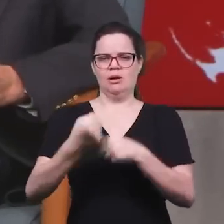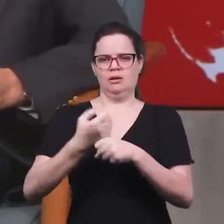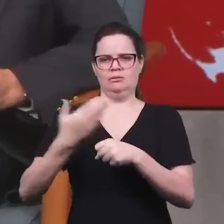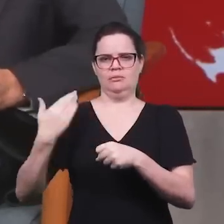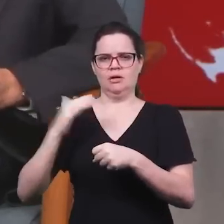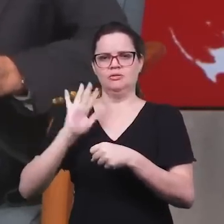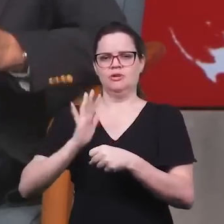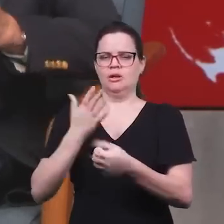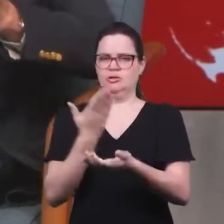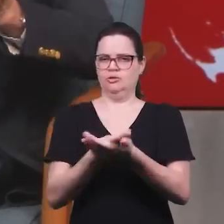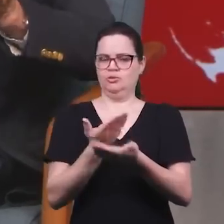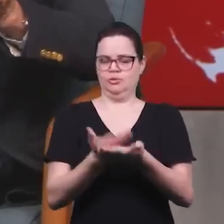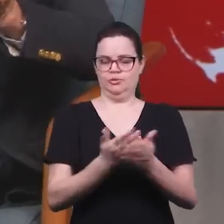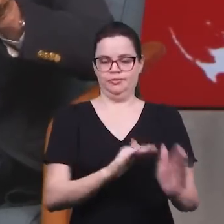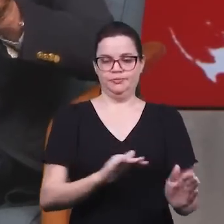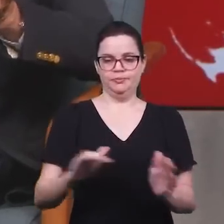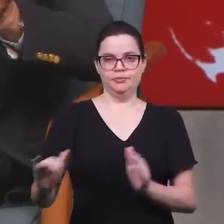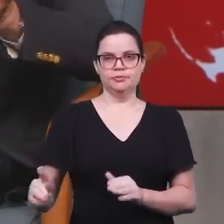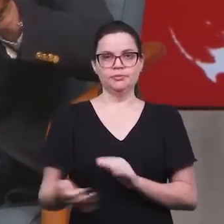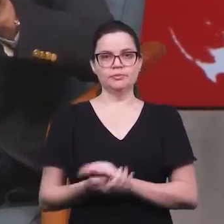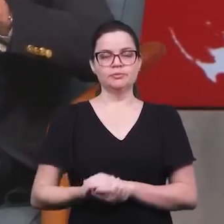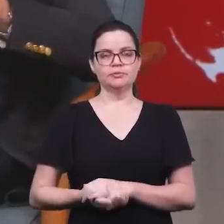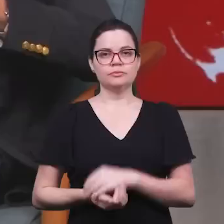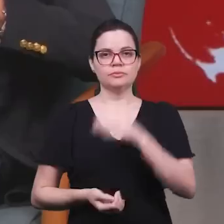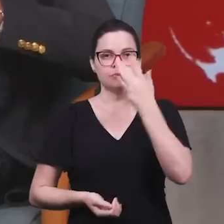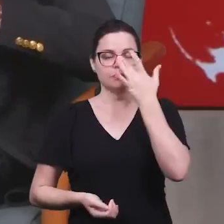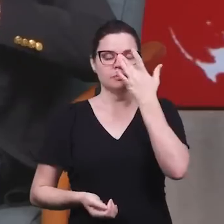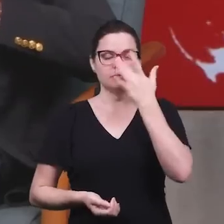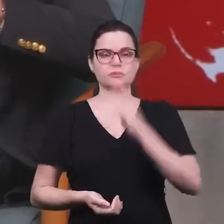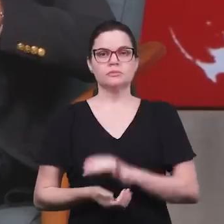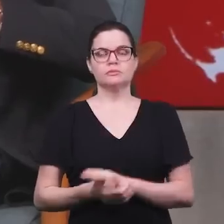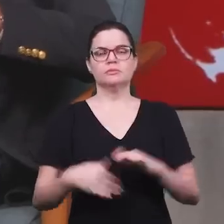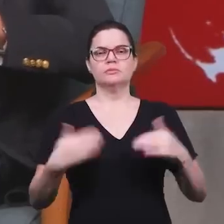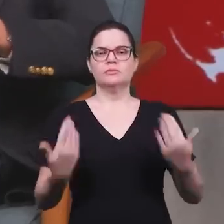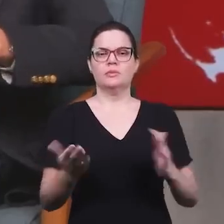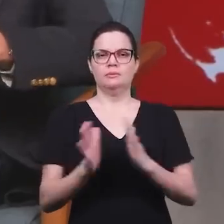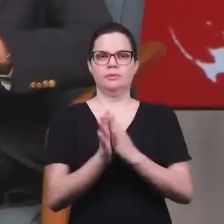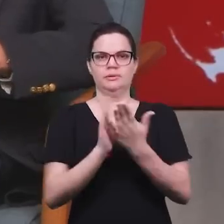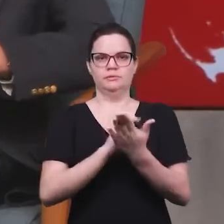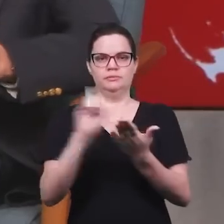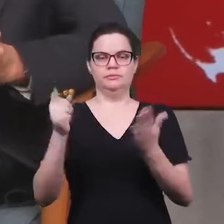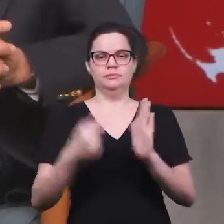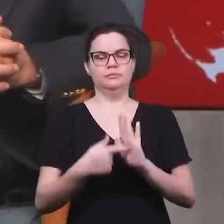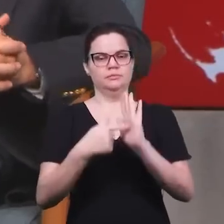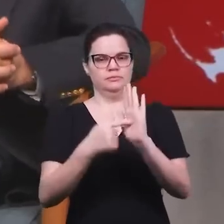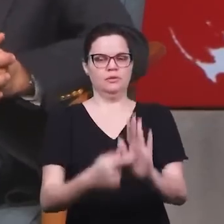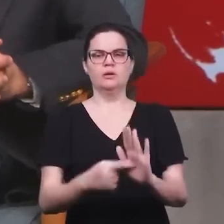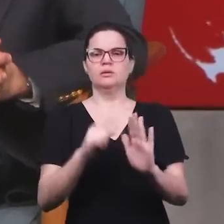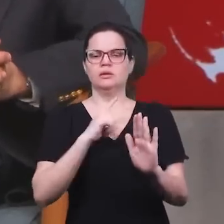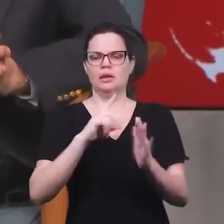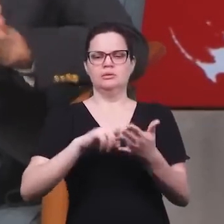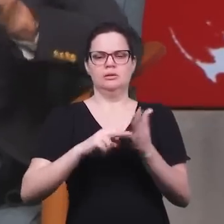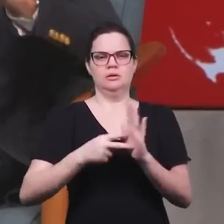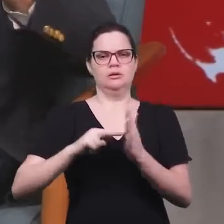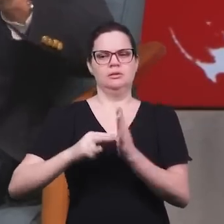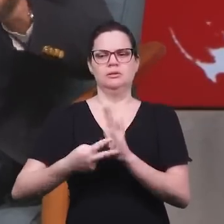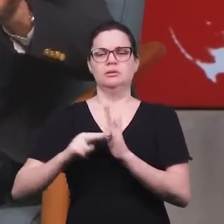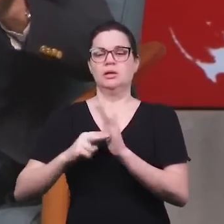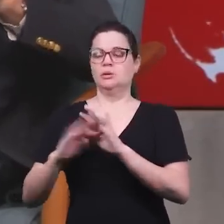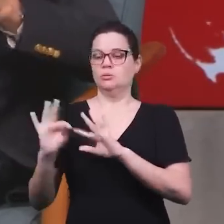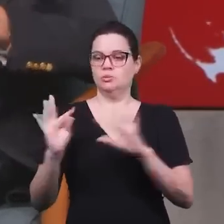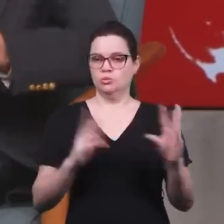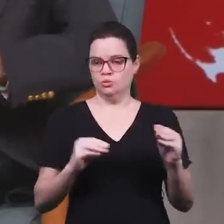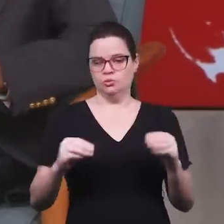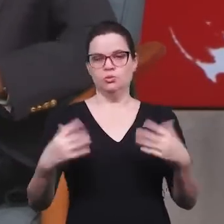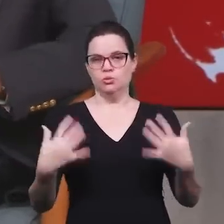aqui, então a palavra, a Bíblia, ela tem um significado profundo para nós. Então nós vamos